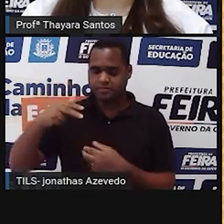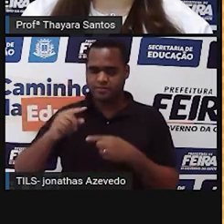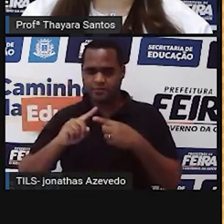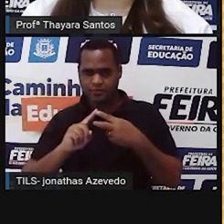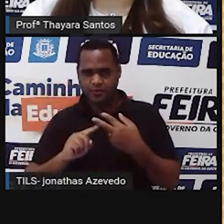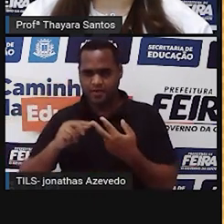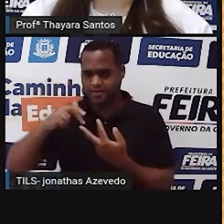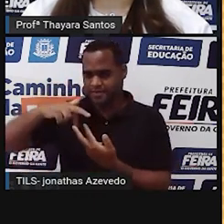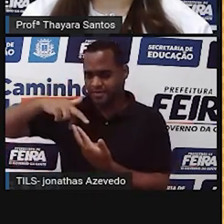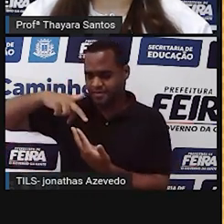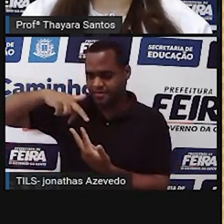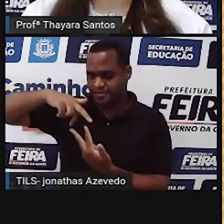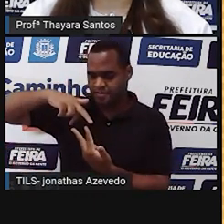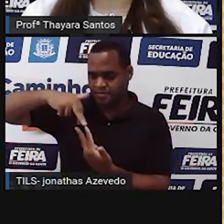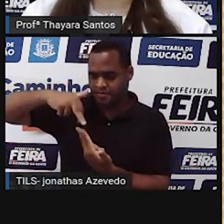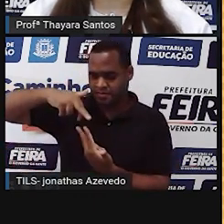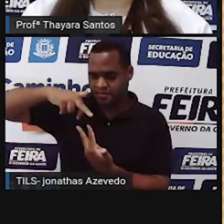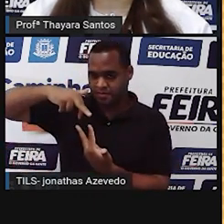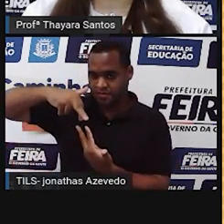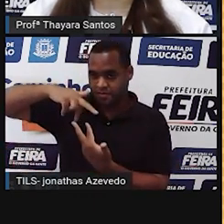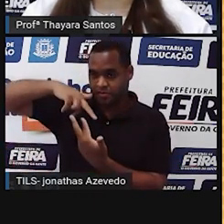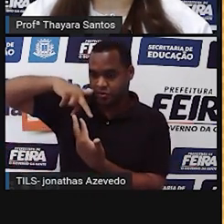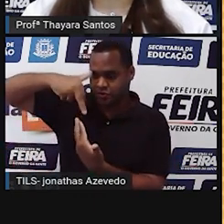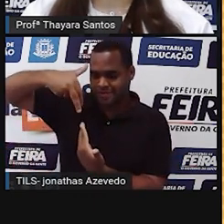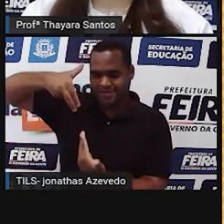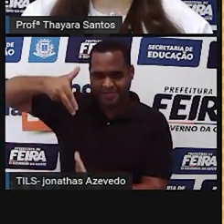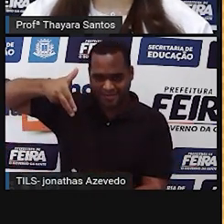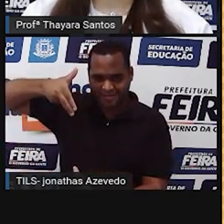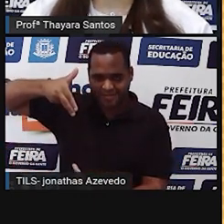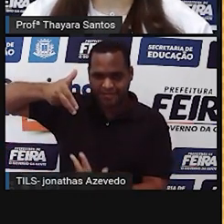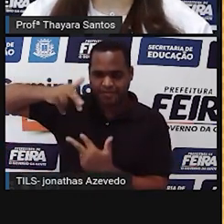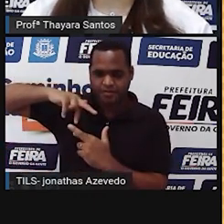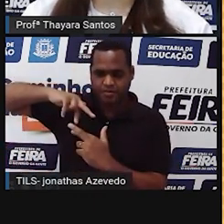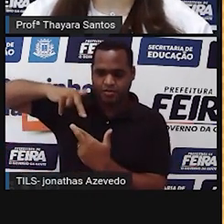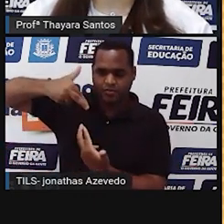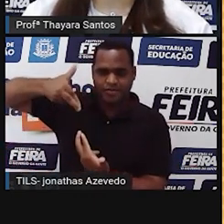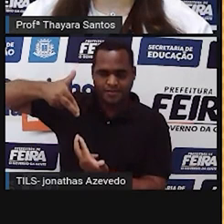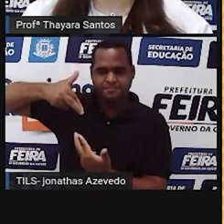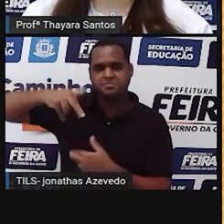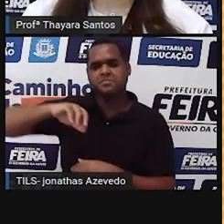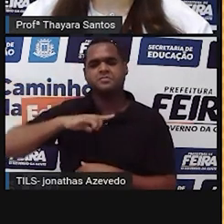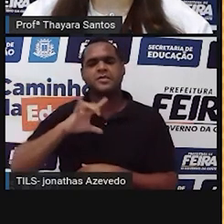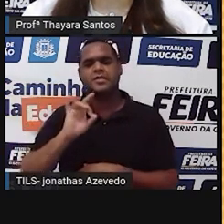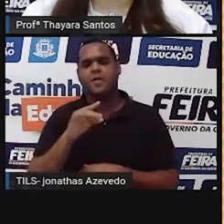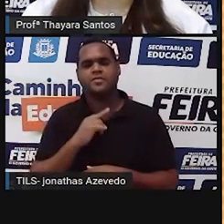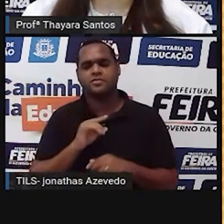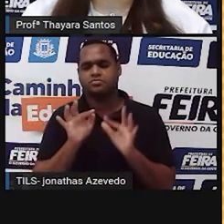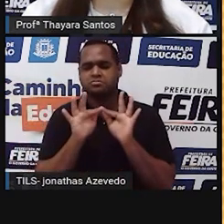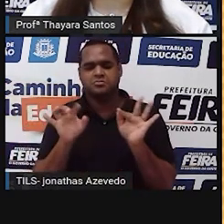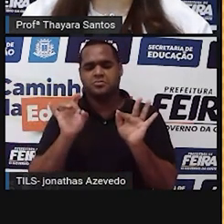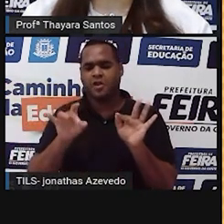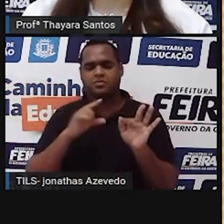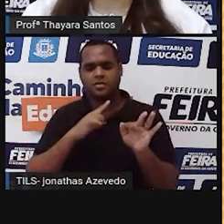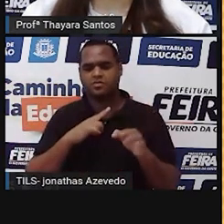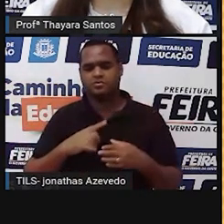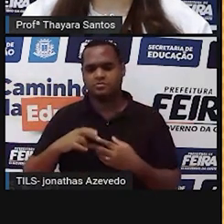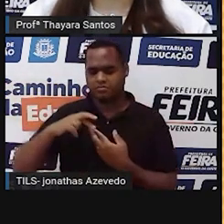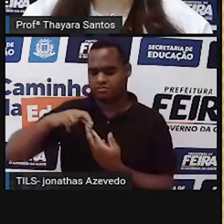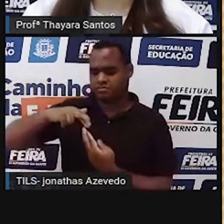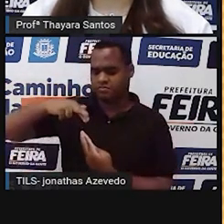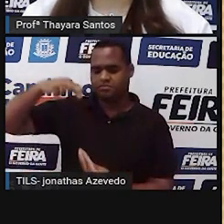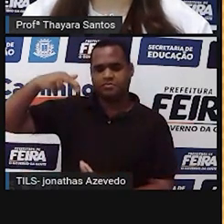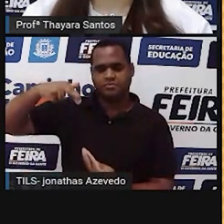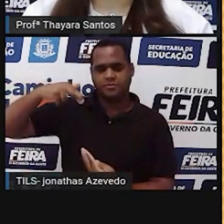É uma dupla hélice, como a gente está observando aqui. Já o RNA é uma fita simples, só tem um lado, como vocês estão